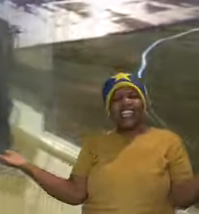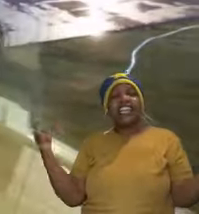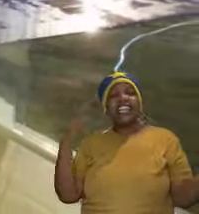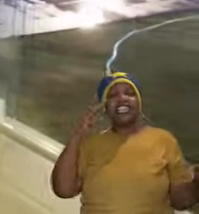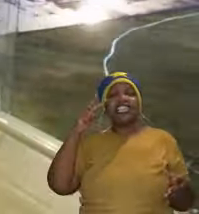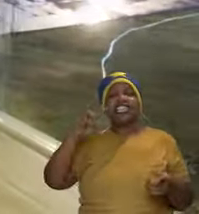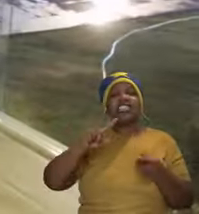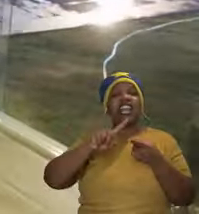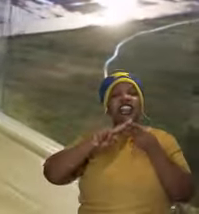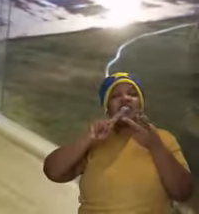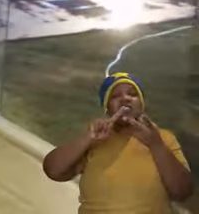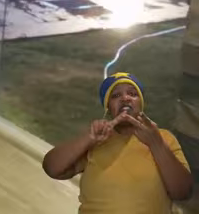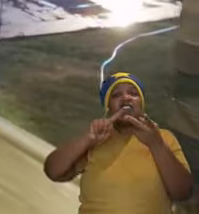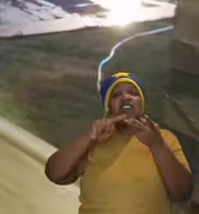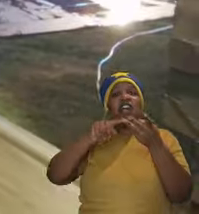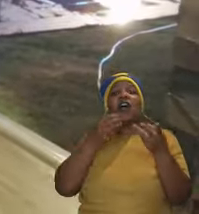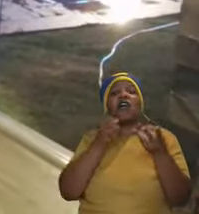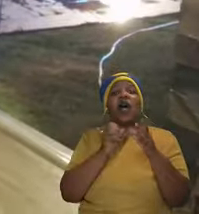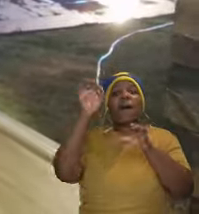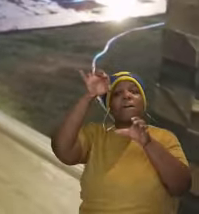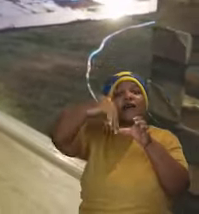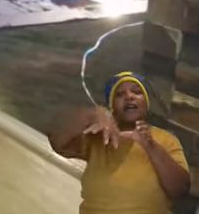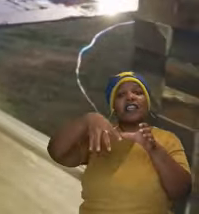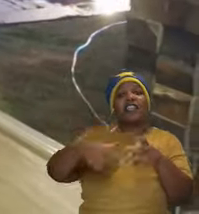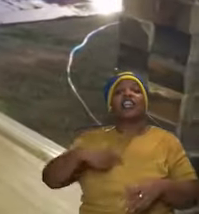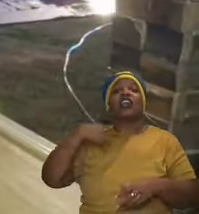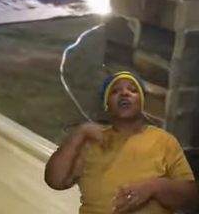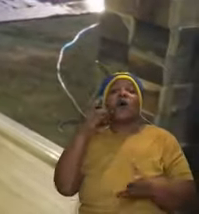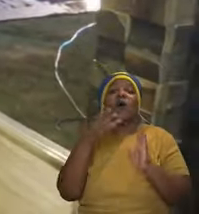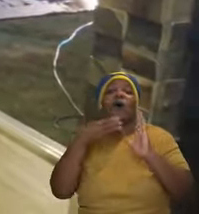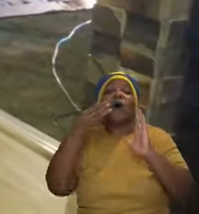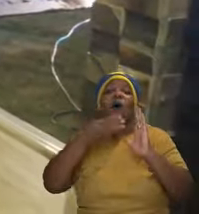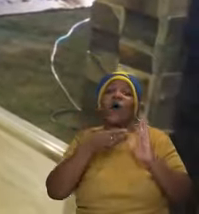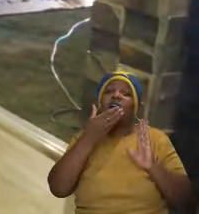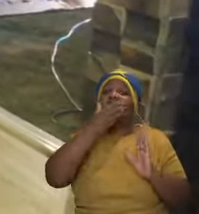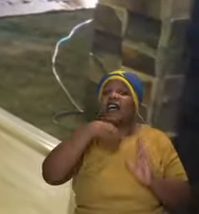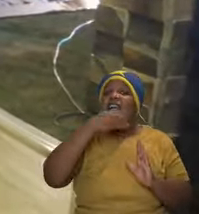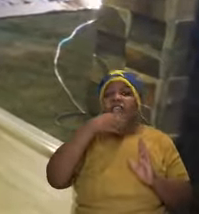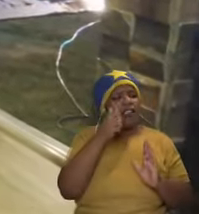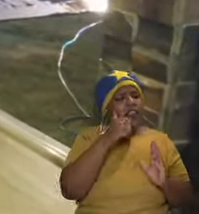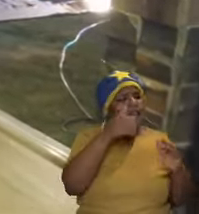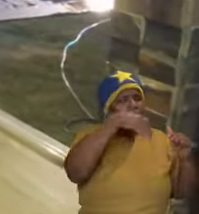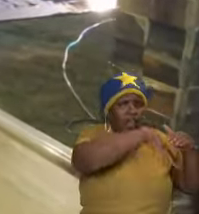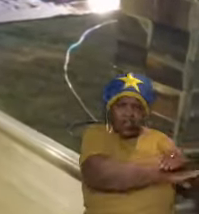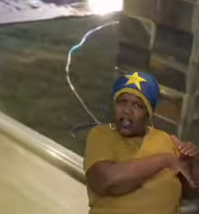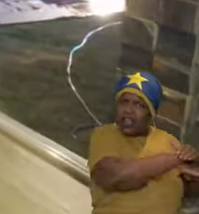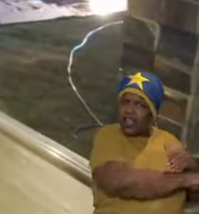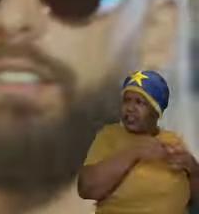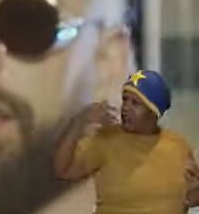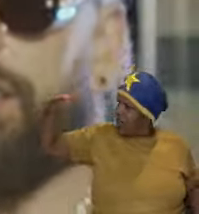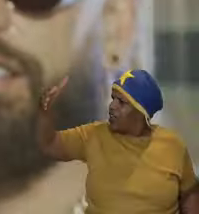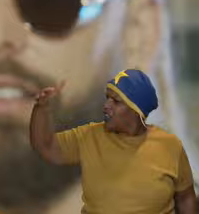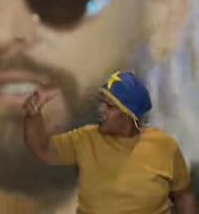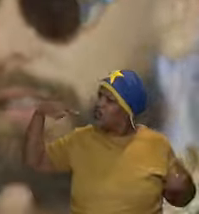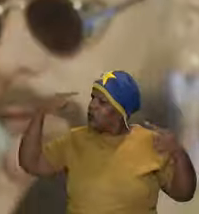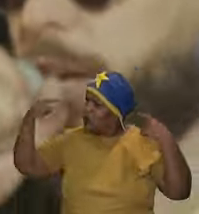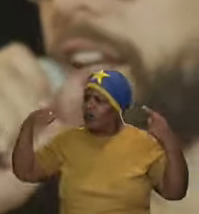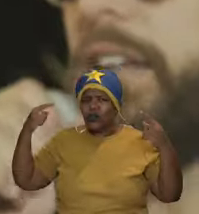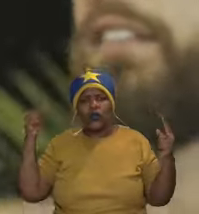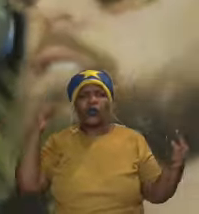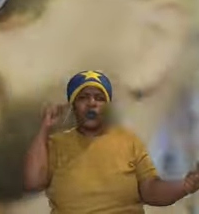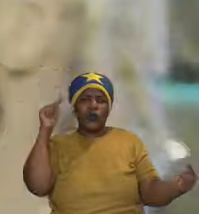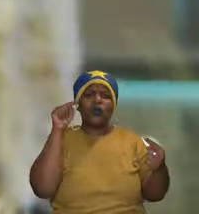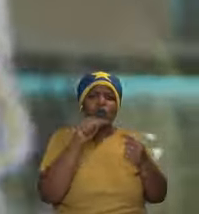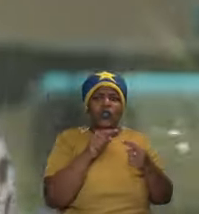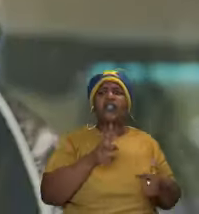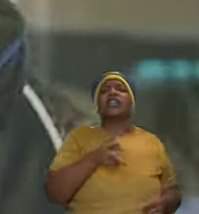Talibã, Blunt, maconha e maçã, me traz a gun. Deixa ela aqui no mocozinho, deixa os loucos curtir, que hoje a meta é ser